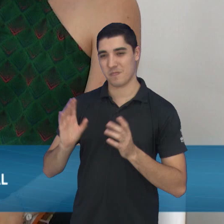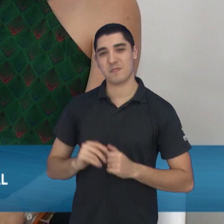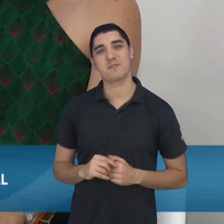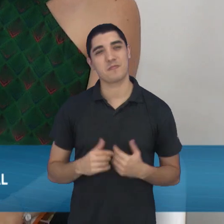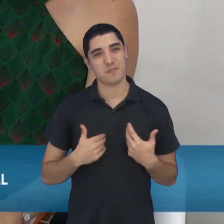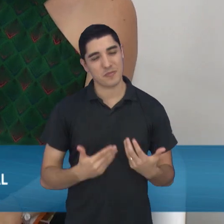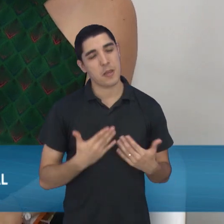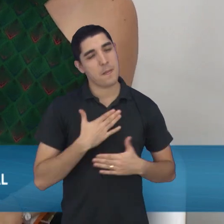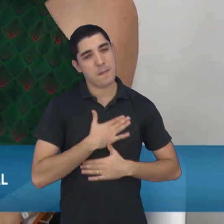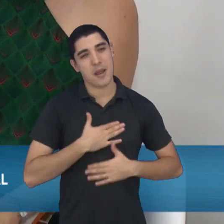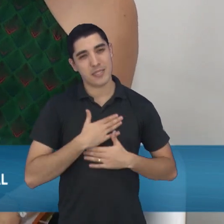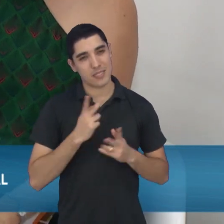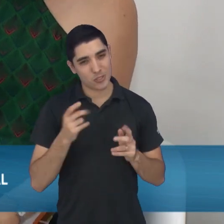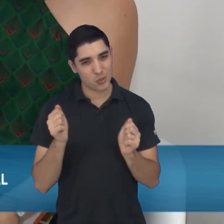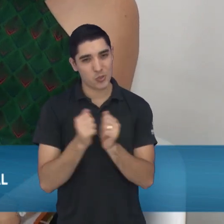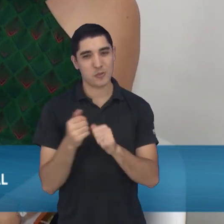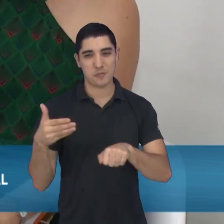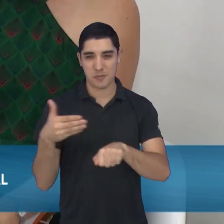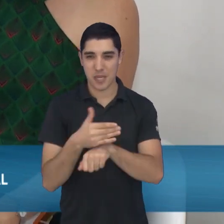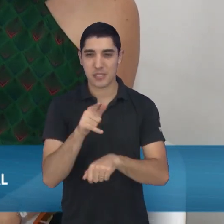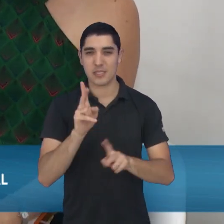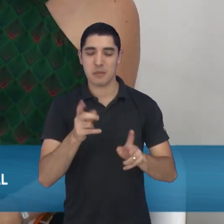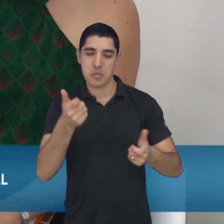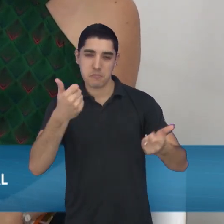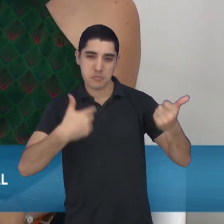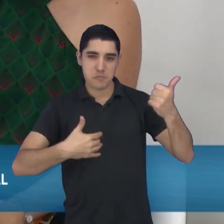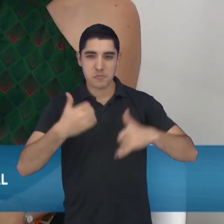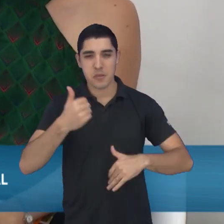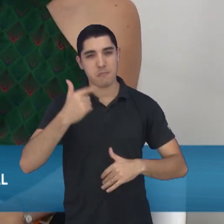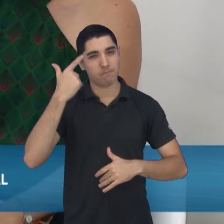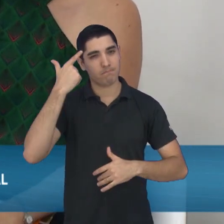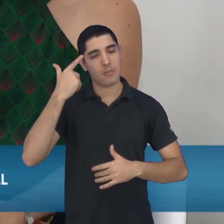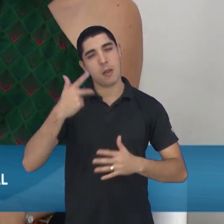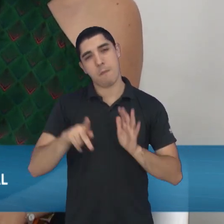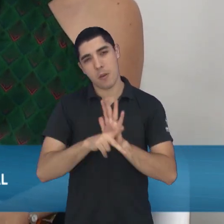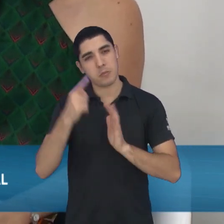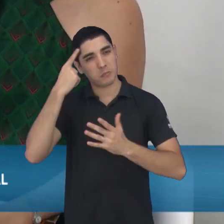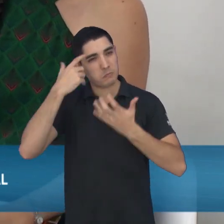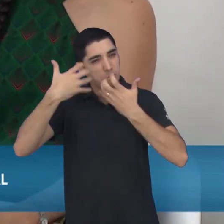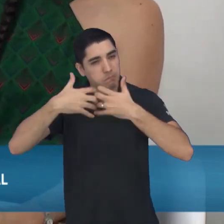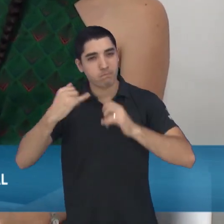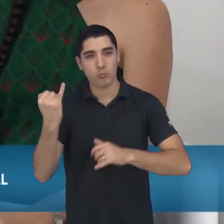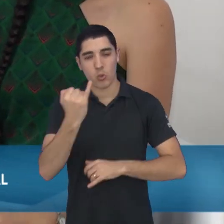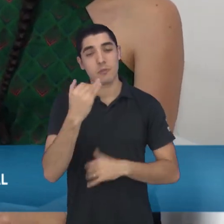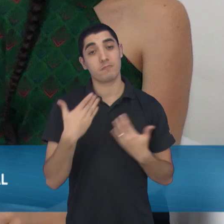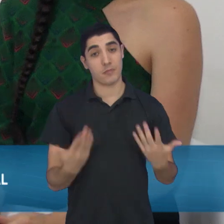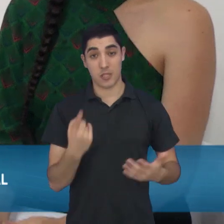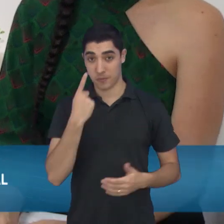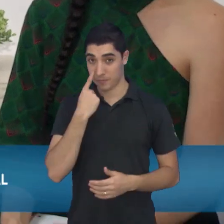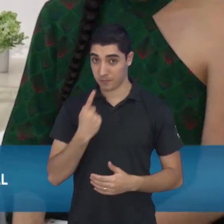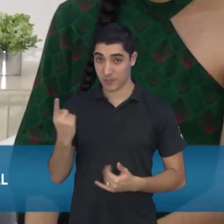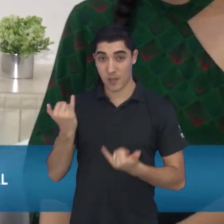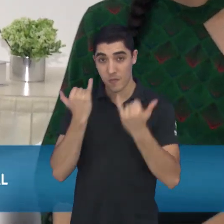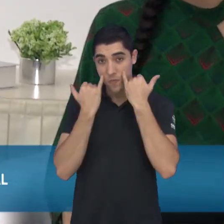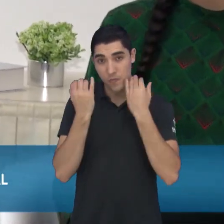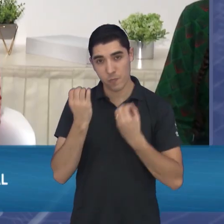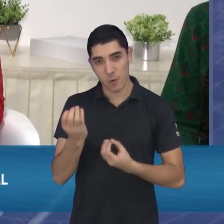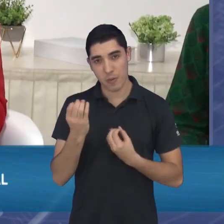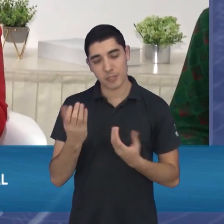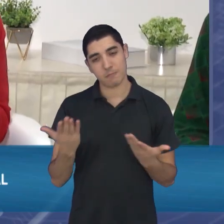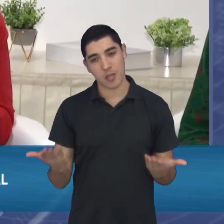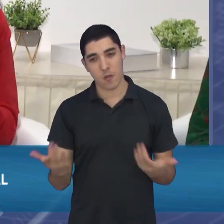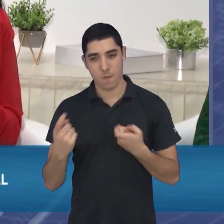um prazer ter você aqui, você sempre compartilha muitos pensamentos importantes com a gente. E Dani, essas são as informações então, agora a gente